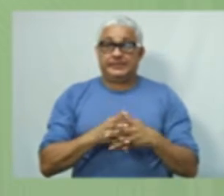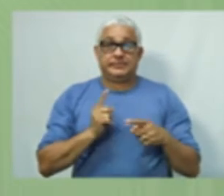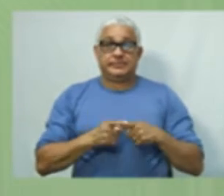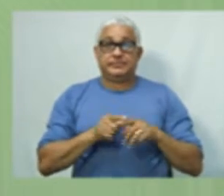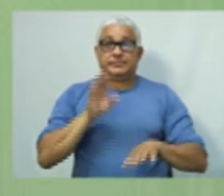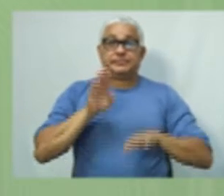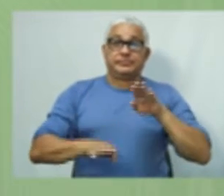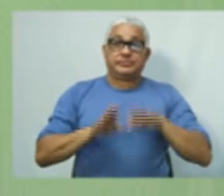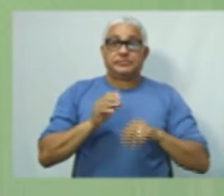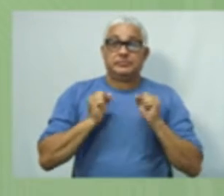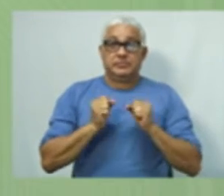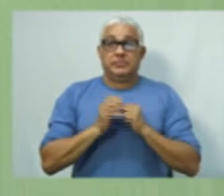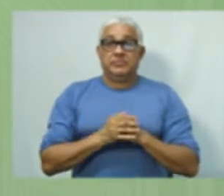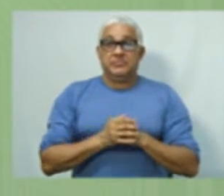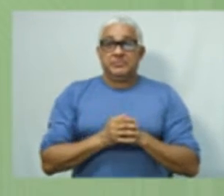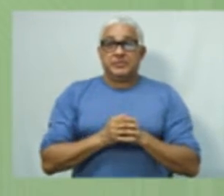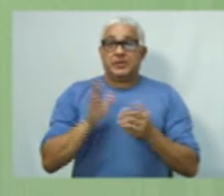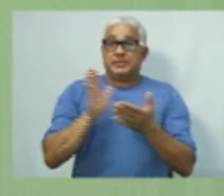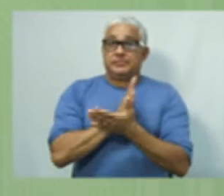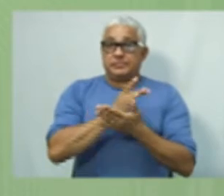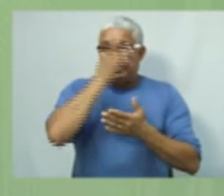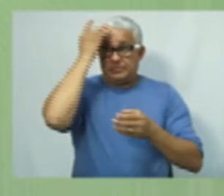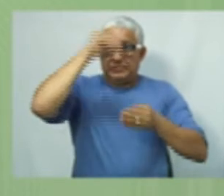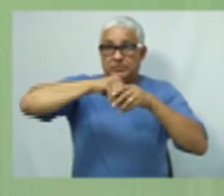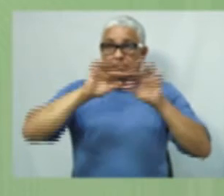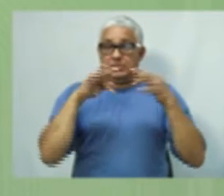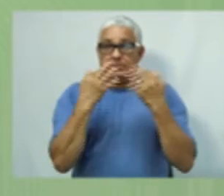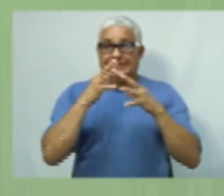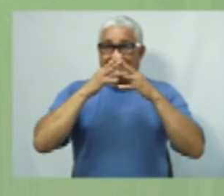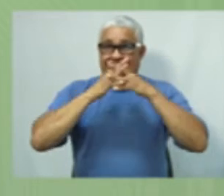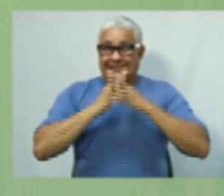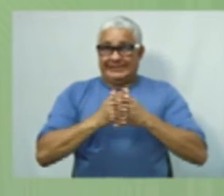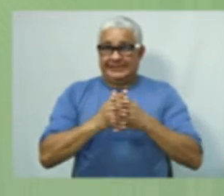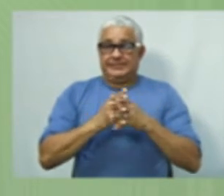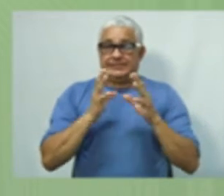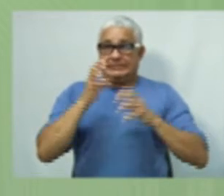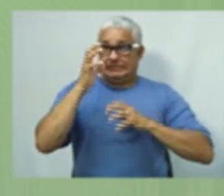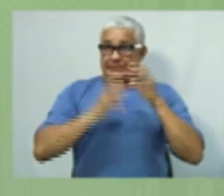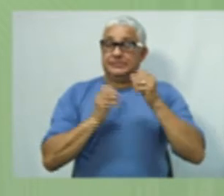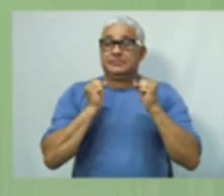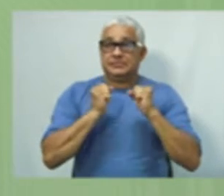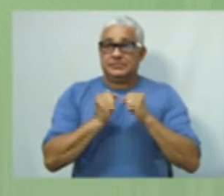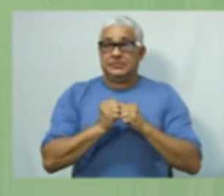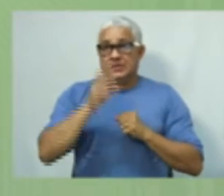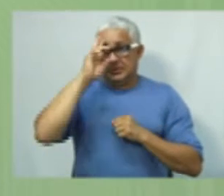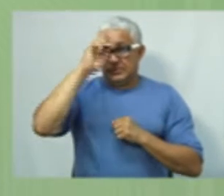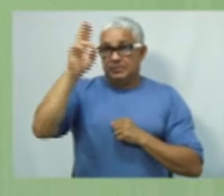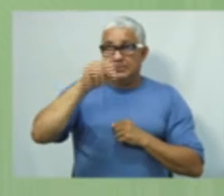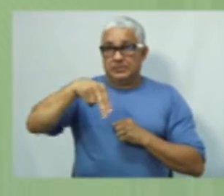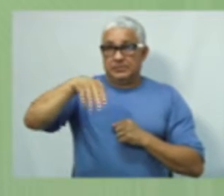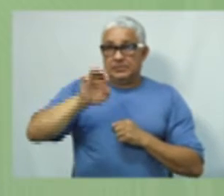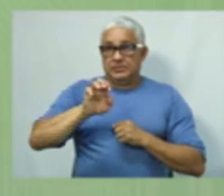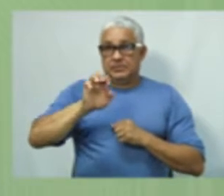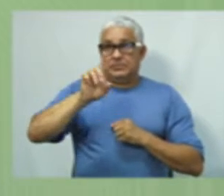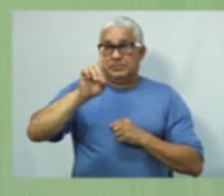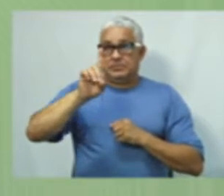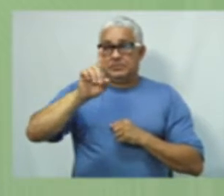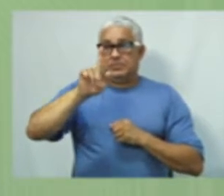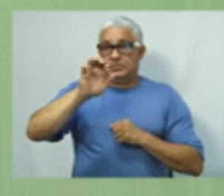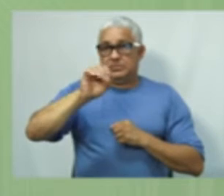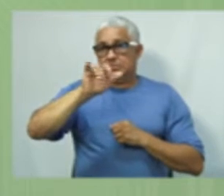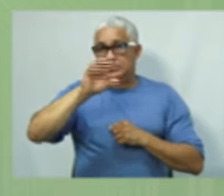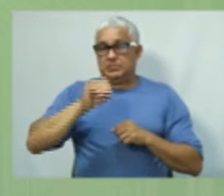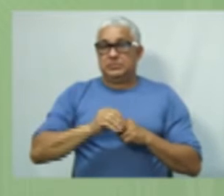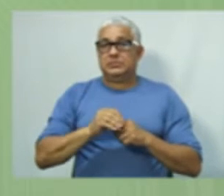muitas vezes pode dar um desentendimento na família, a família pode até se achar dona do negócio. Isso tem que ser muito bem estudado, muita